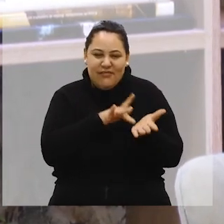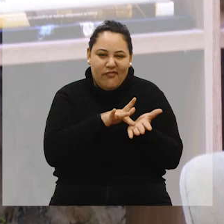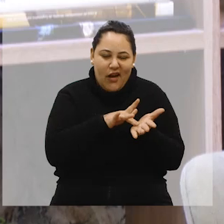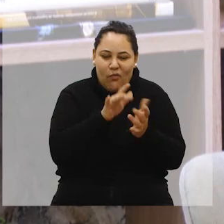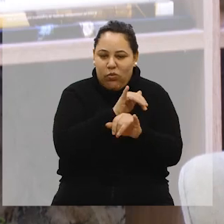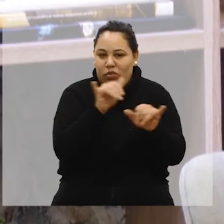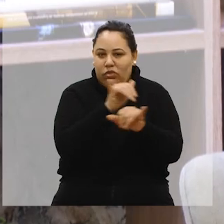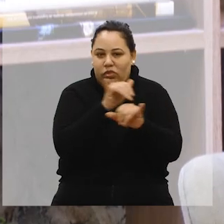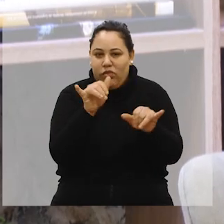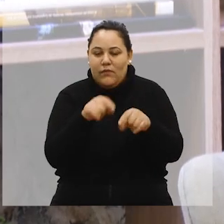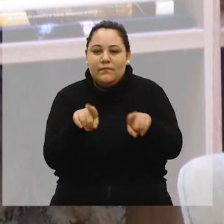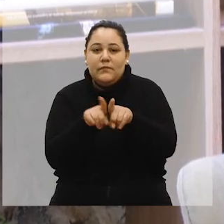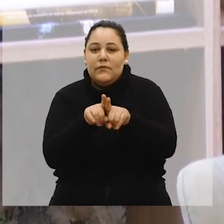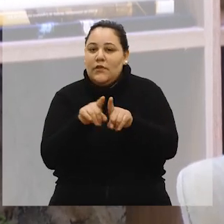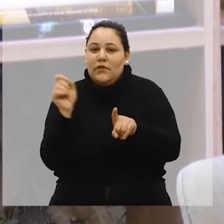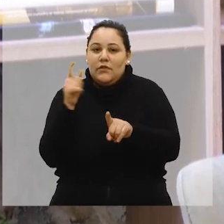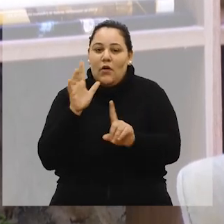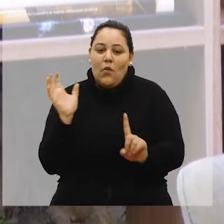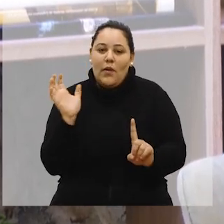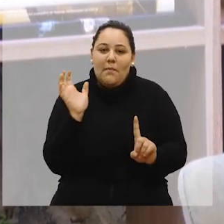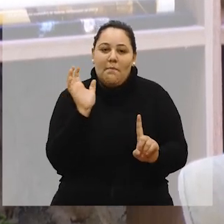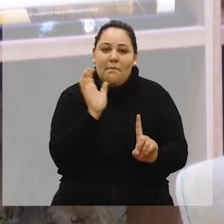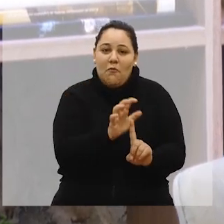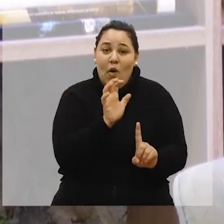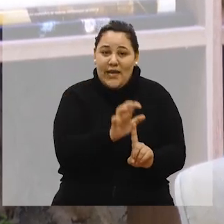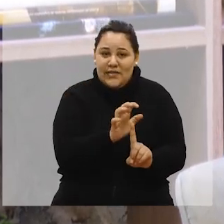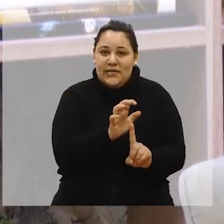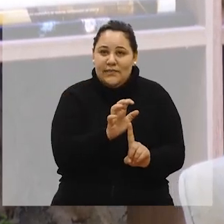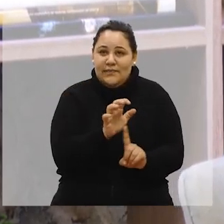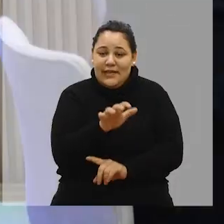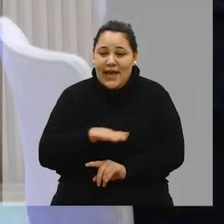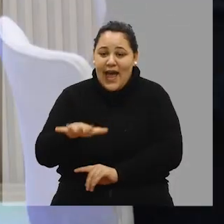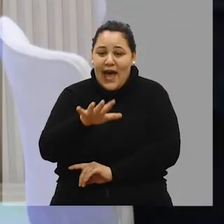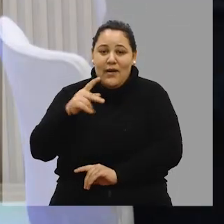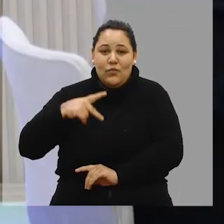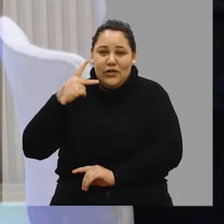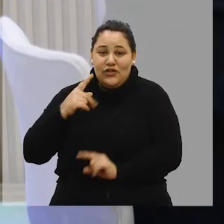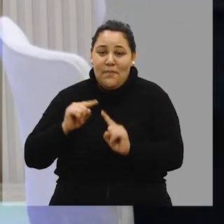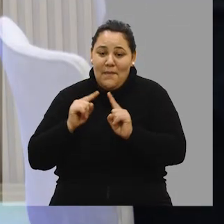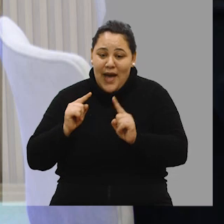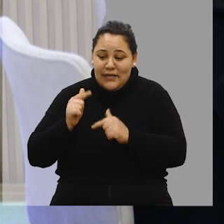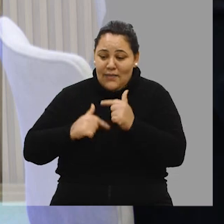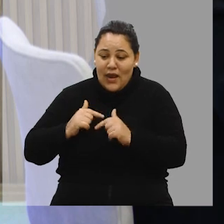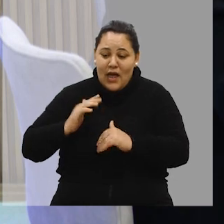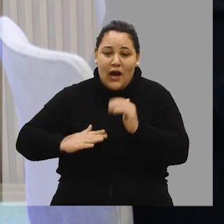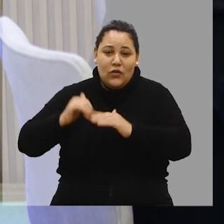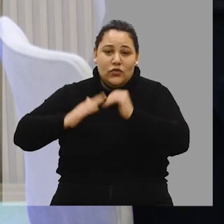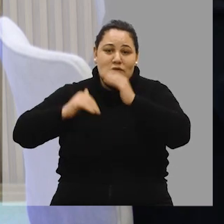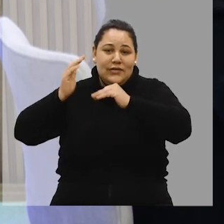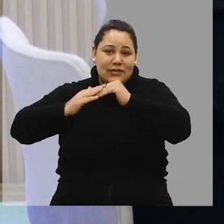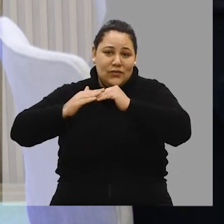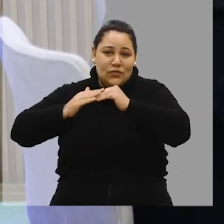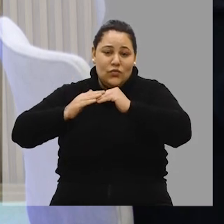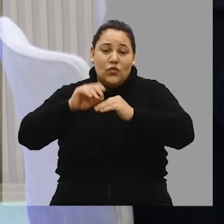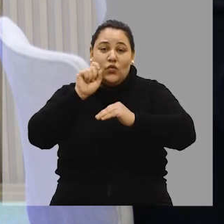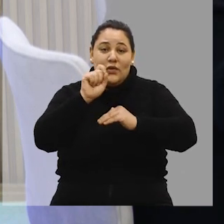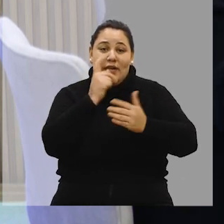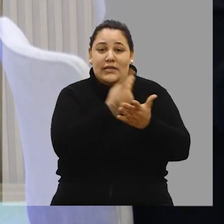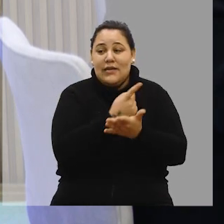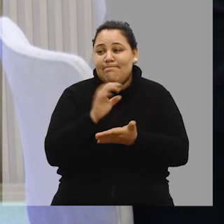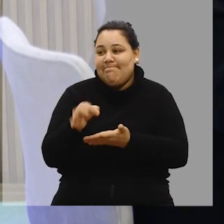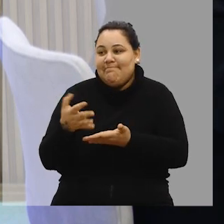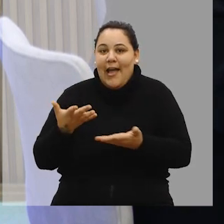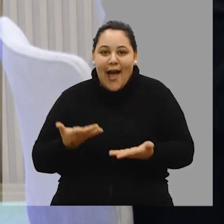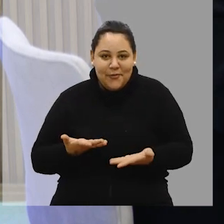impacto disso no pleito. Mas isso também atua na construção do senso de correto e incorreto, né,